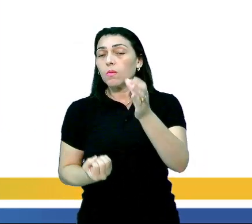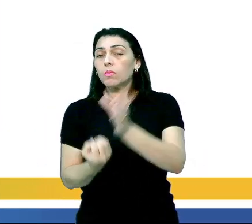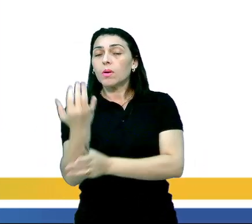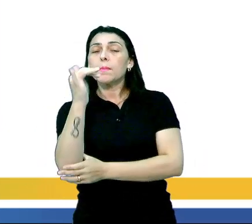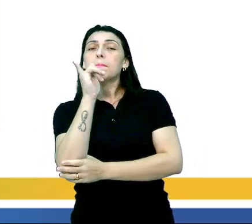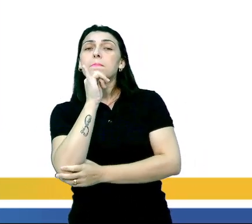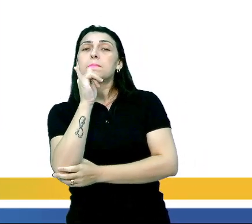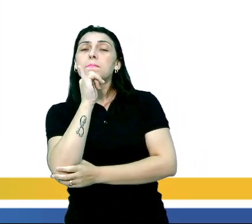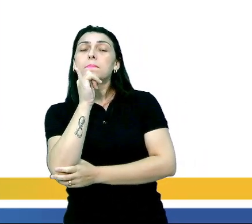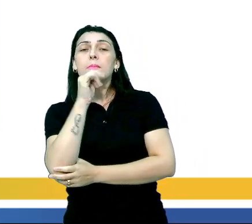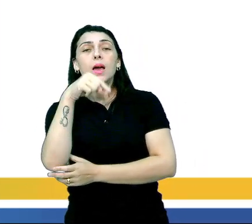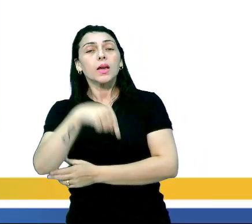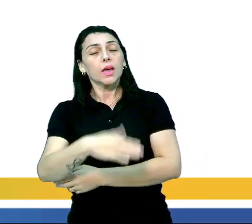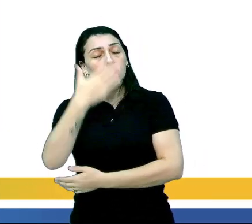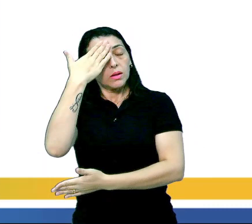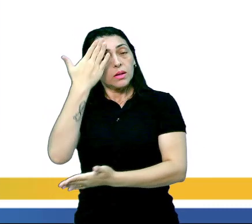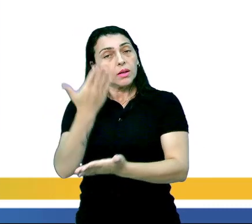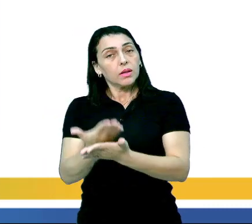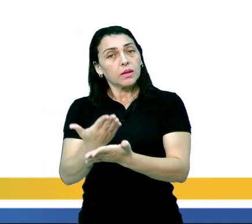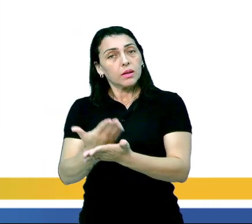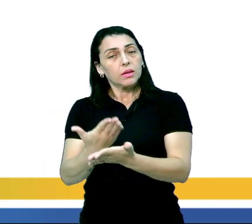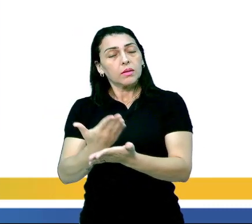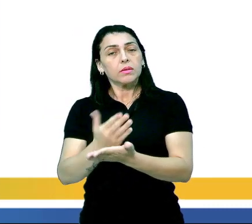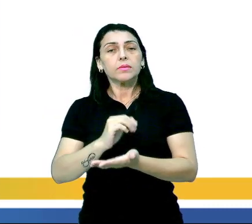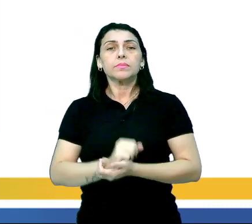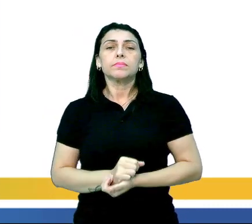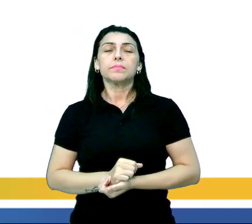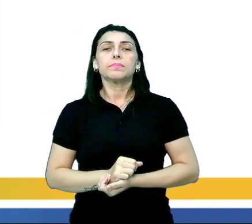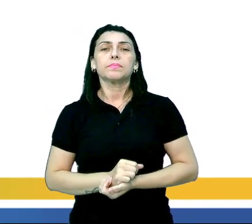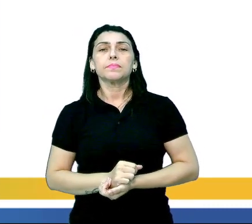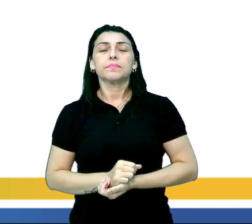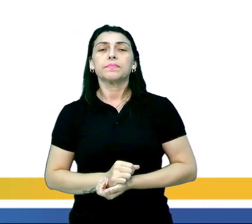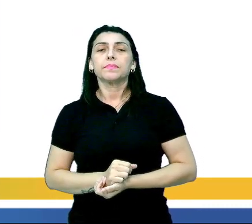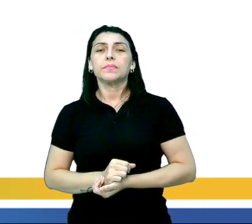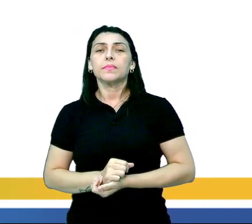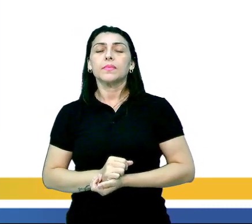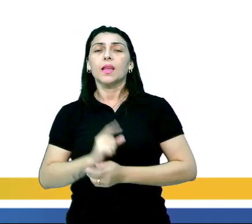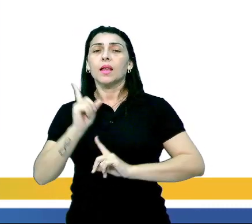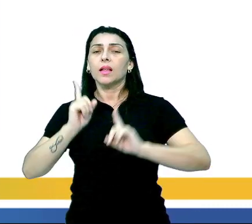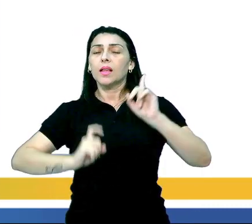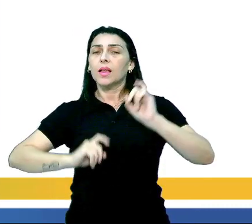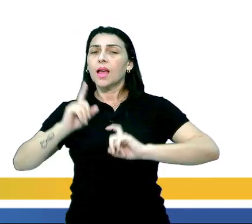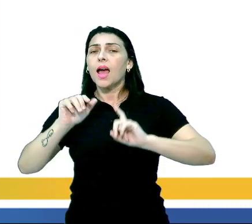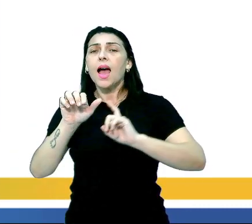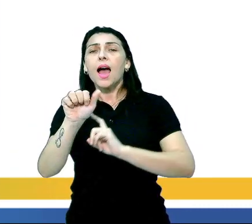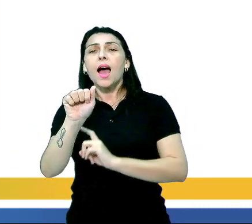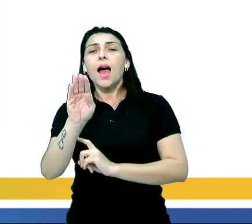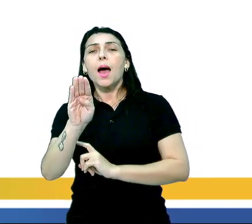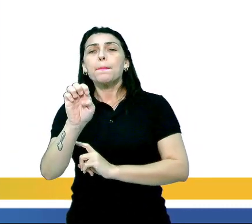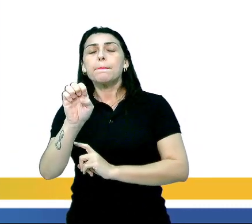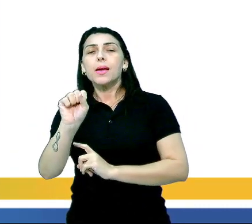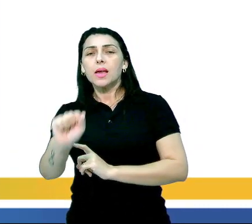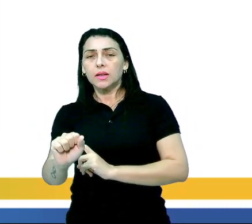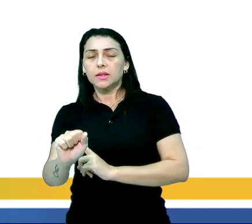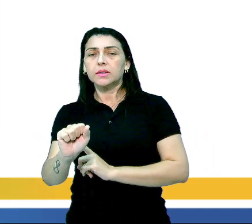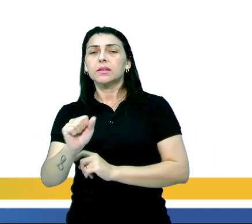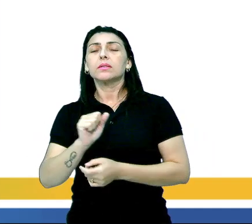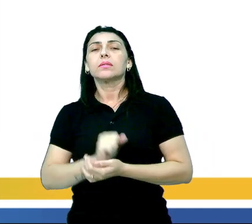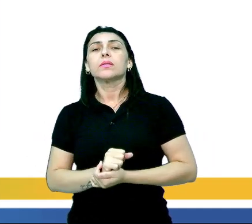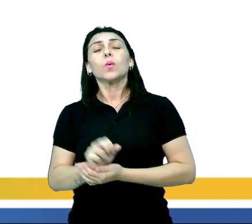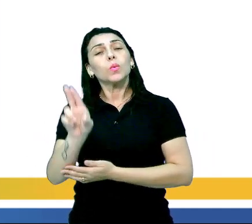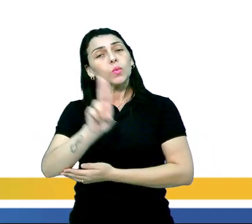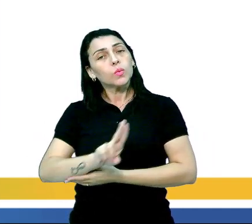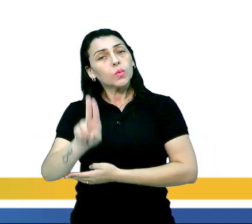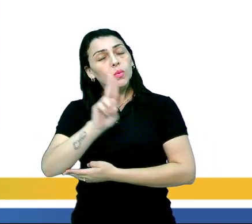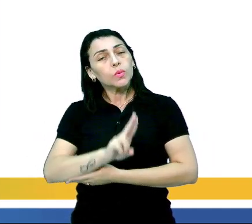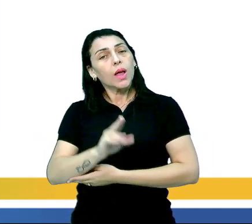Por exemplo, aqui nós acreditamos que a expressão abessa. A expressão abessa é uma expressão